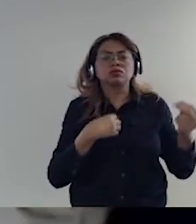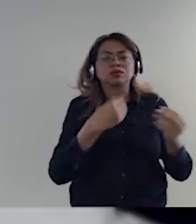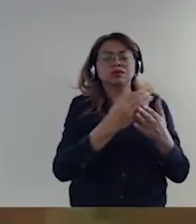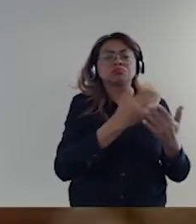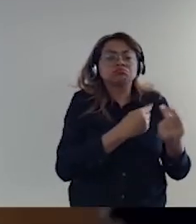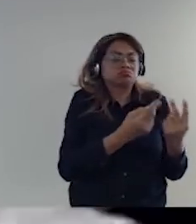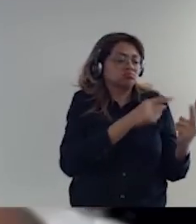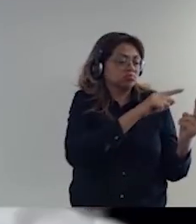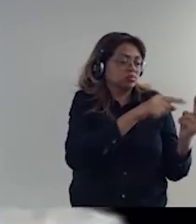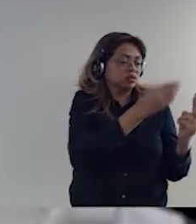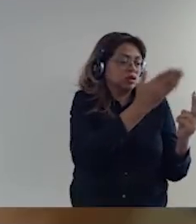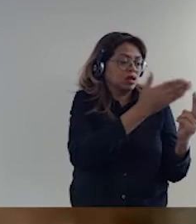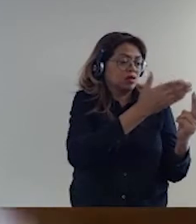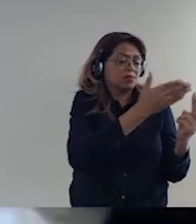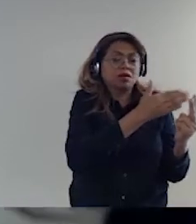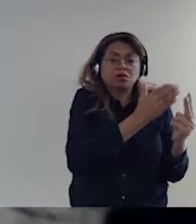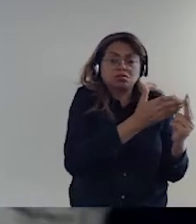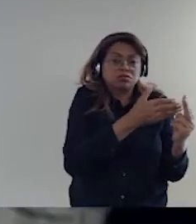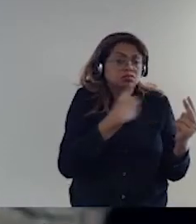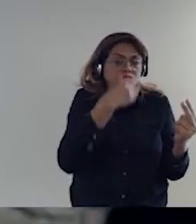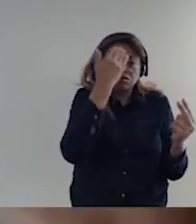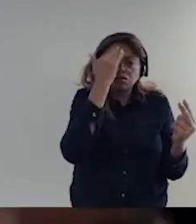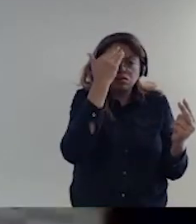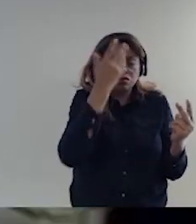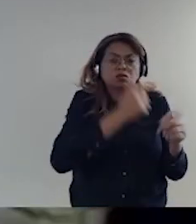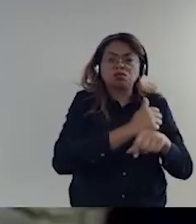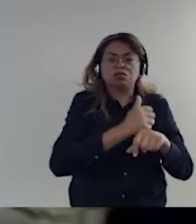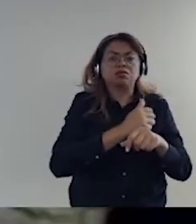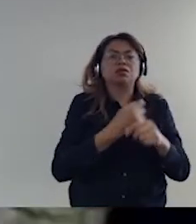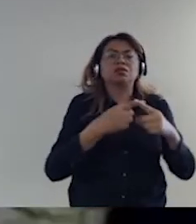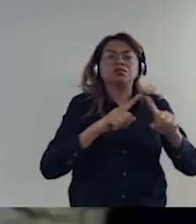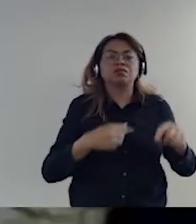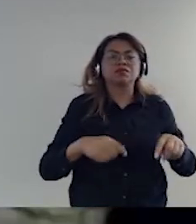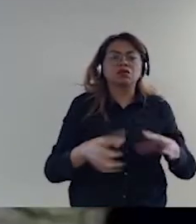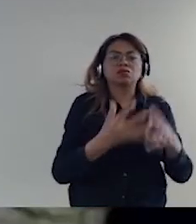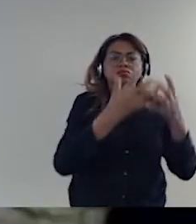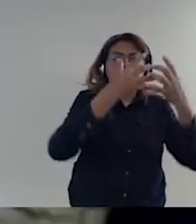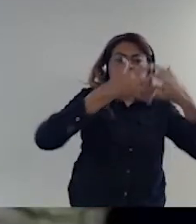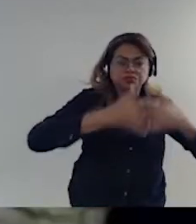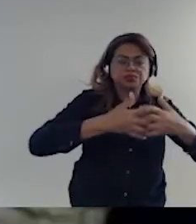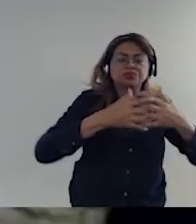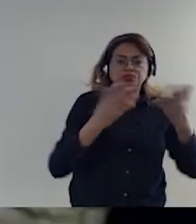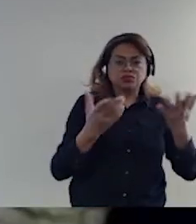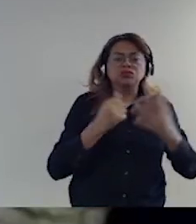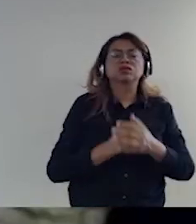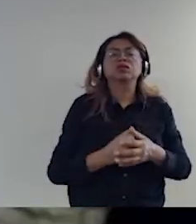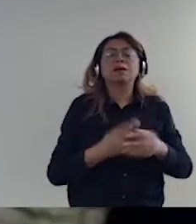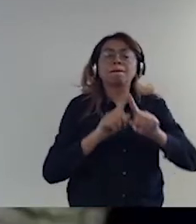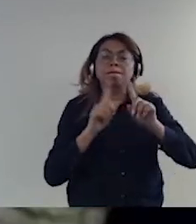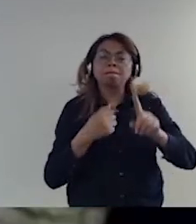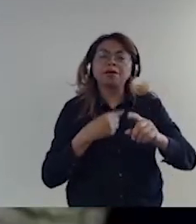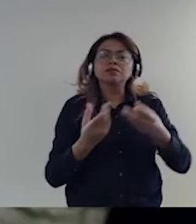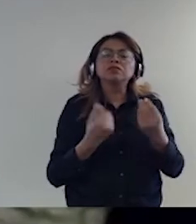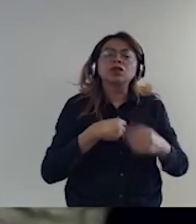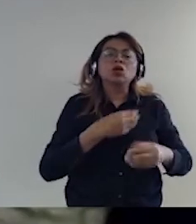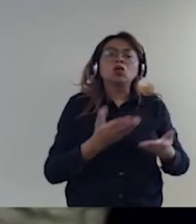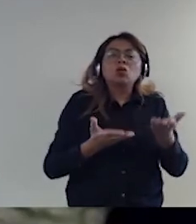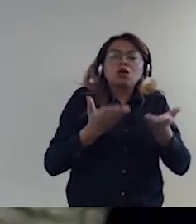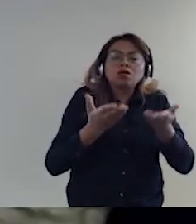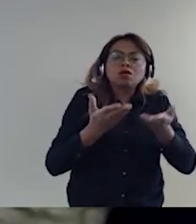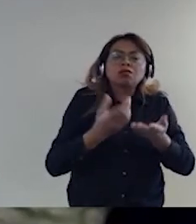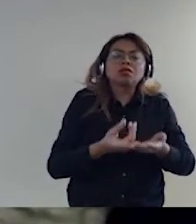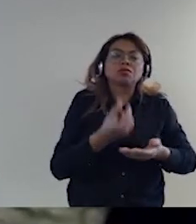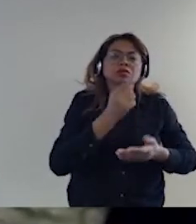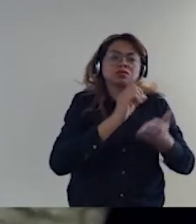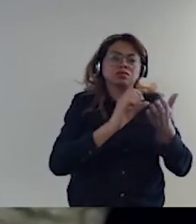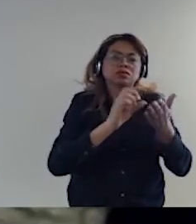pode haver outras formas de fazer esse reajuste, mas eu estou só a falar do reequilíbrio financeiro. No direito português, eu tenho